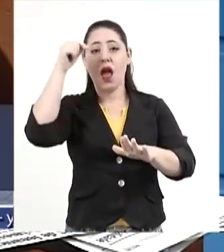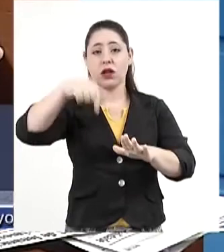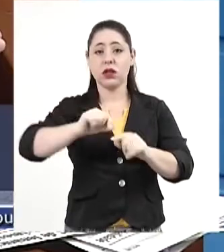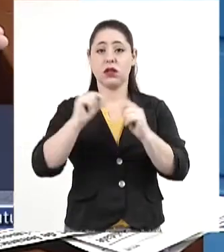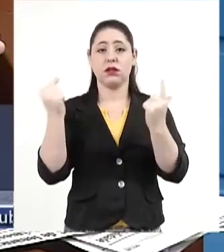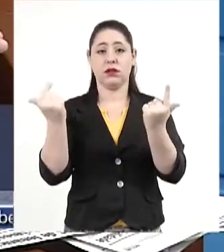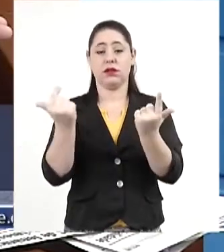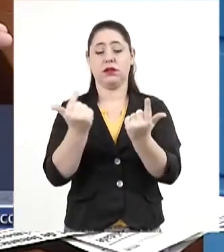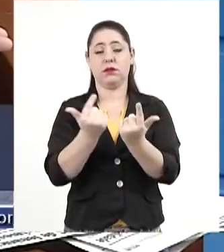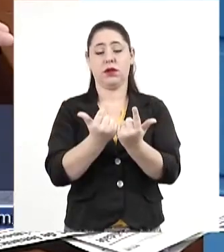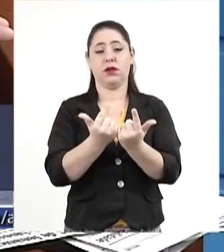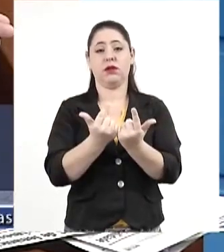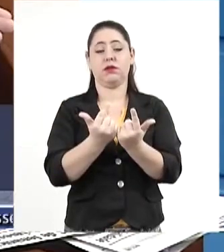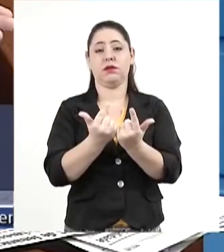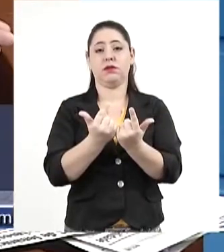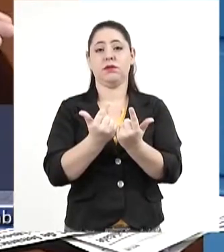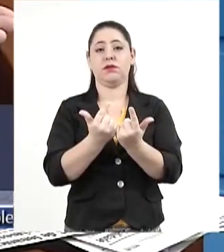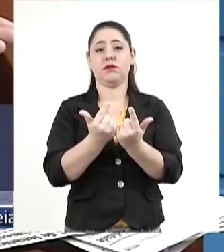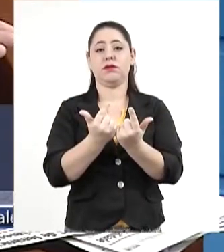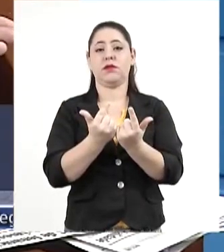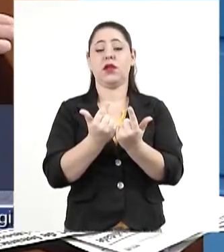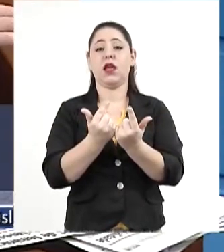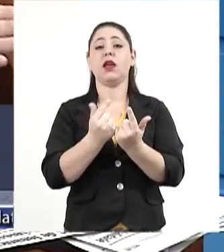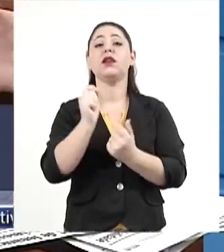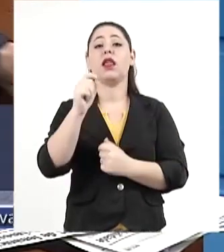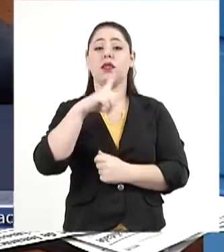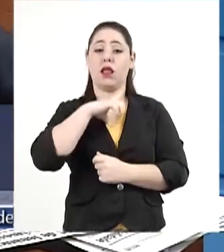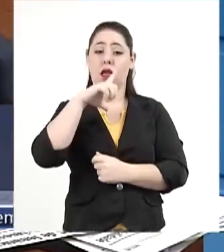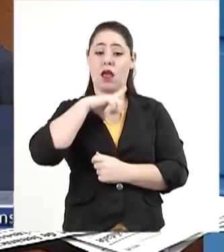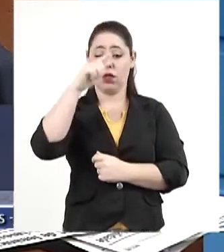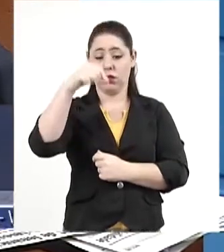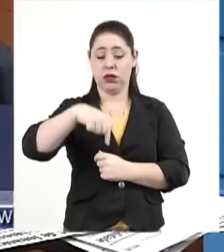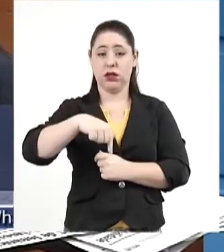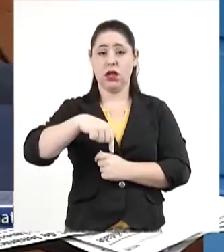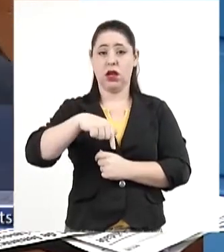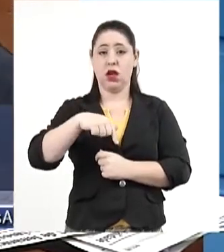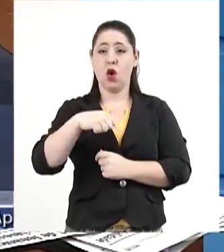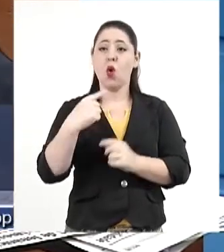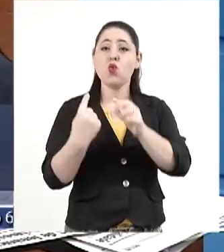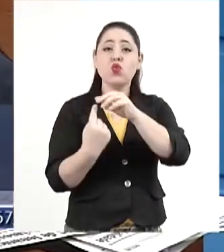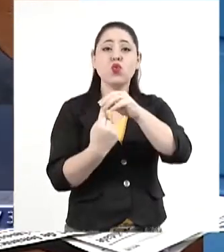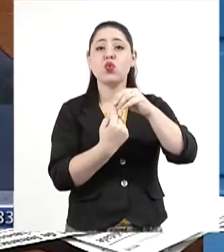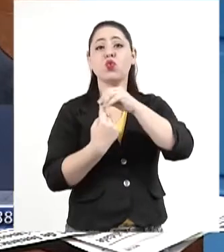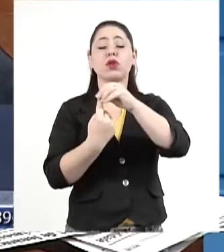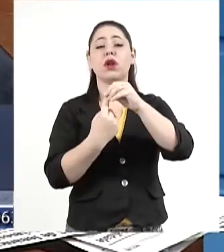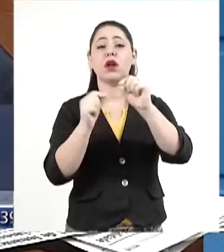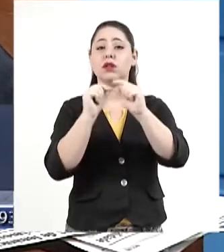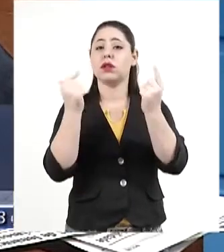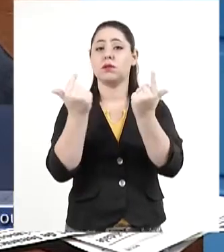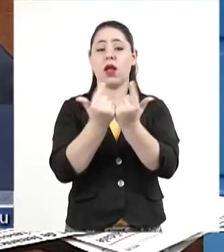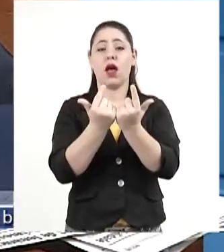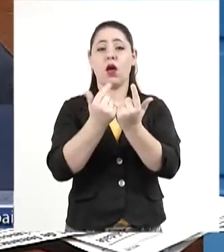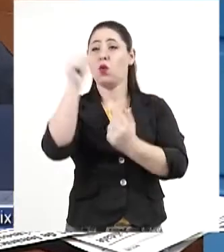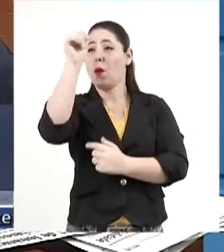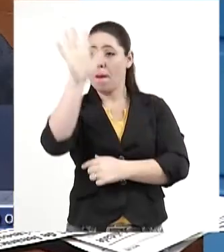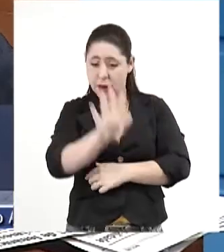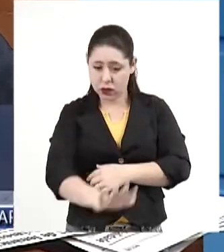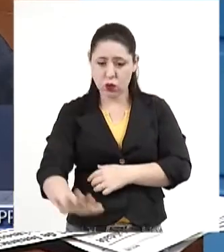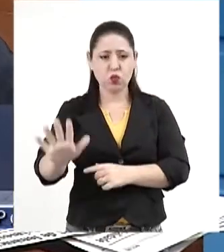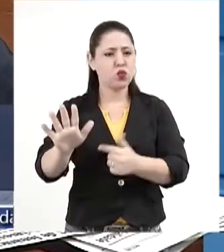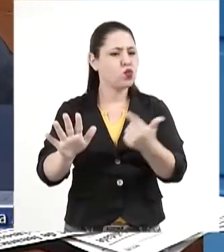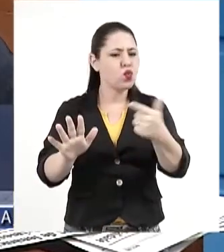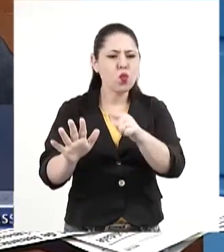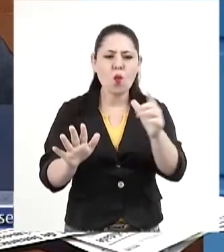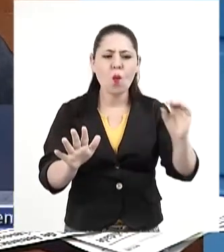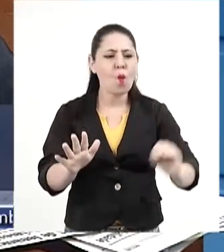na Assembleia Legislativa, já que esta é a única Assembleia do Brasil que não tem nenhuma